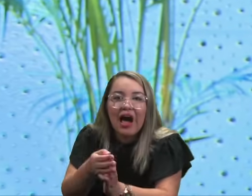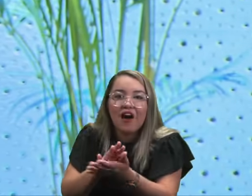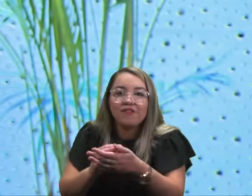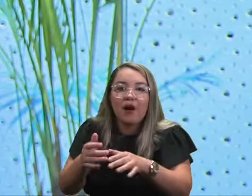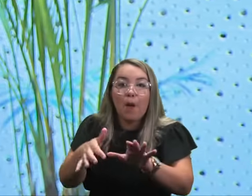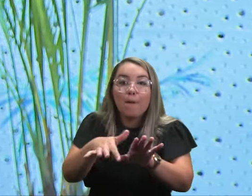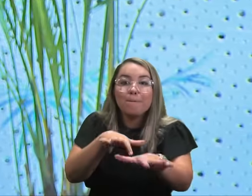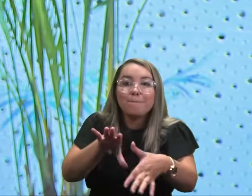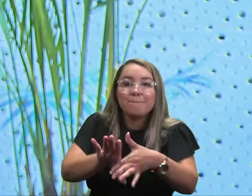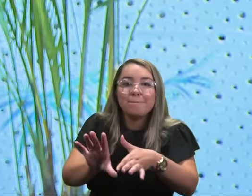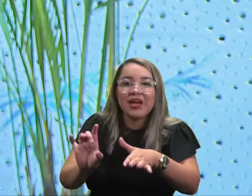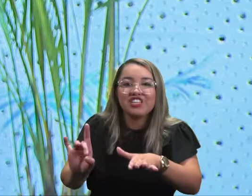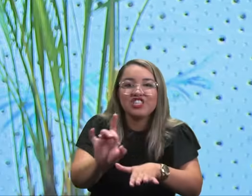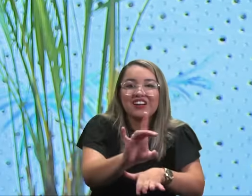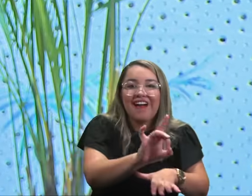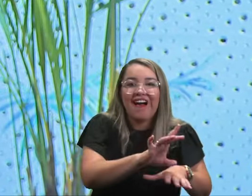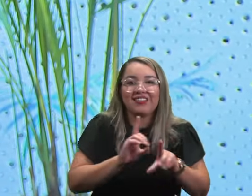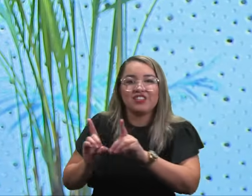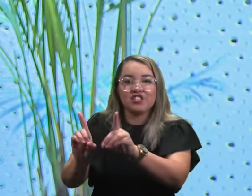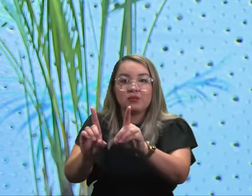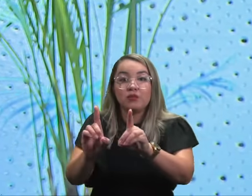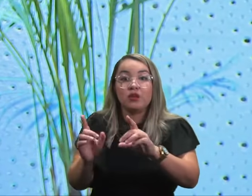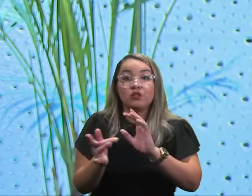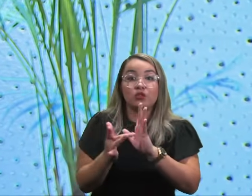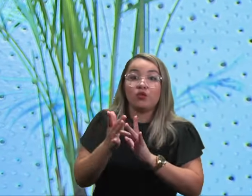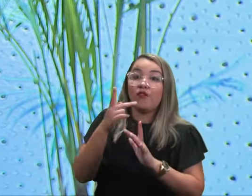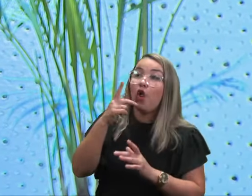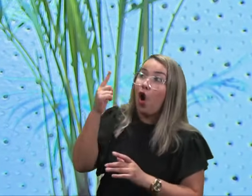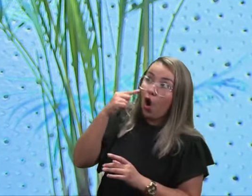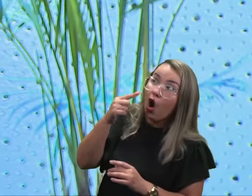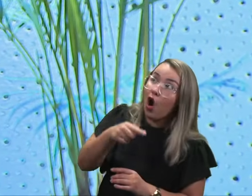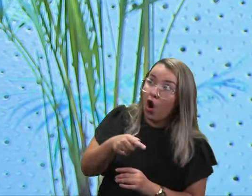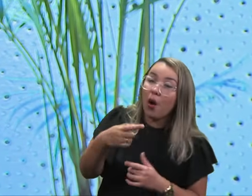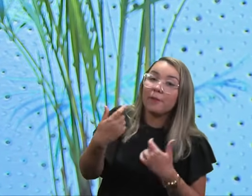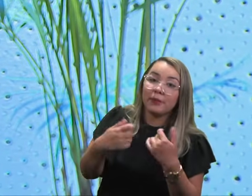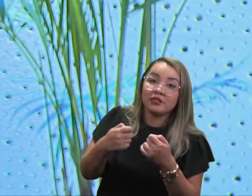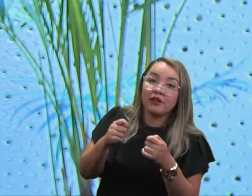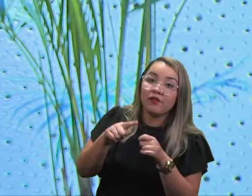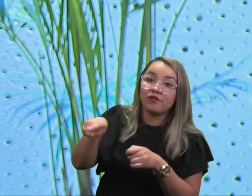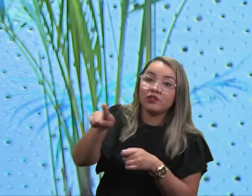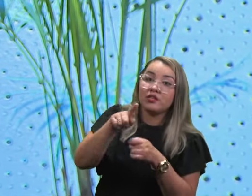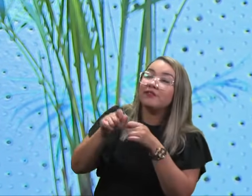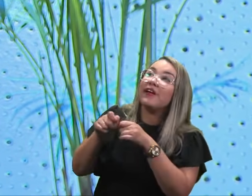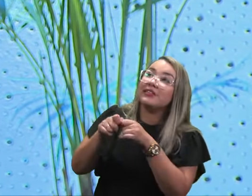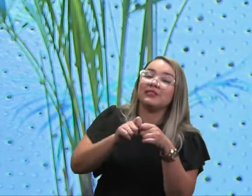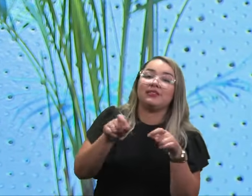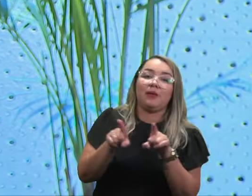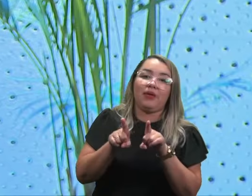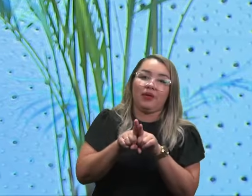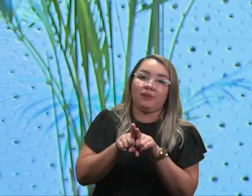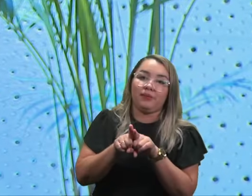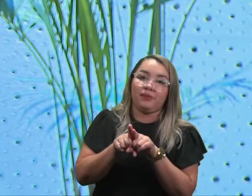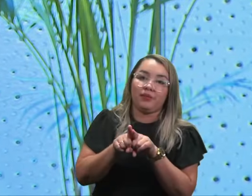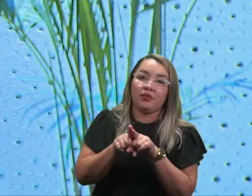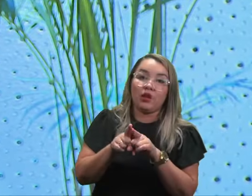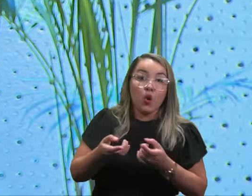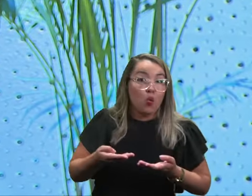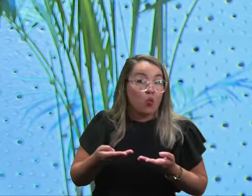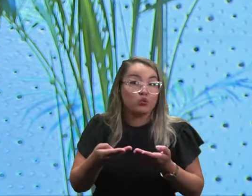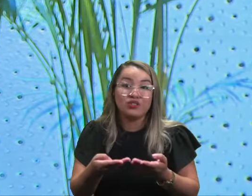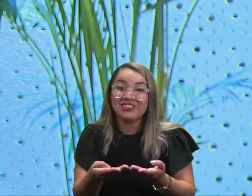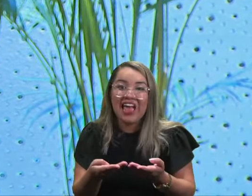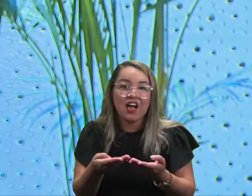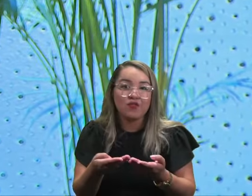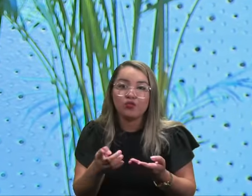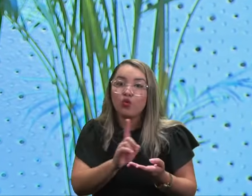assim como eu fiz, façam vocês também. E em verdade eu digo, que o servo não é maior que o senhor, nem